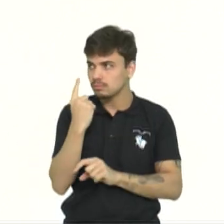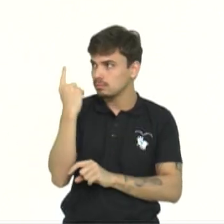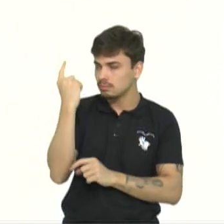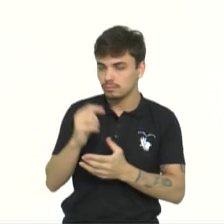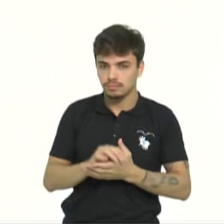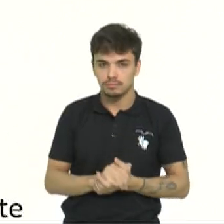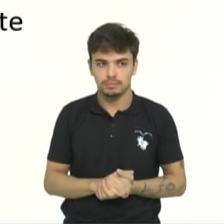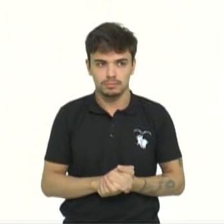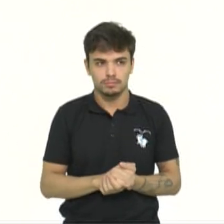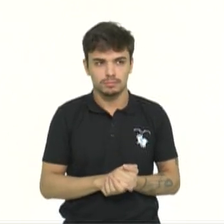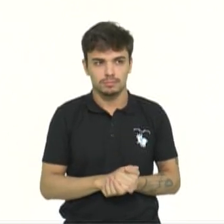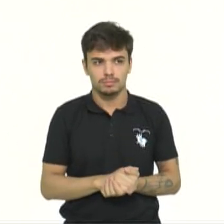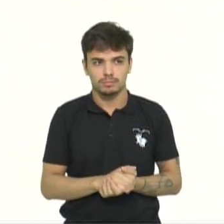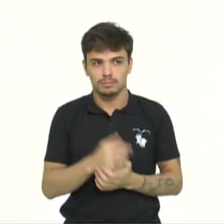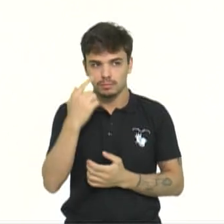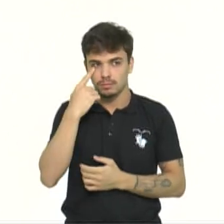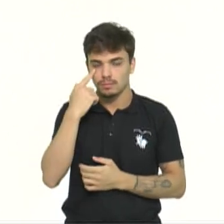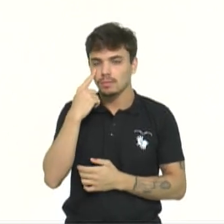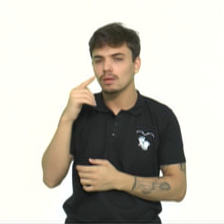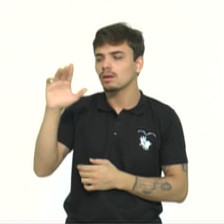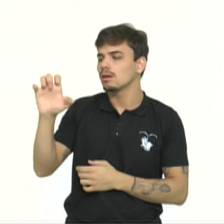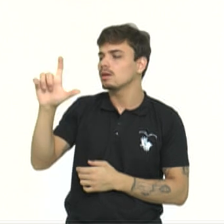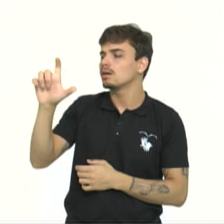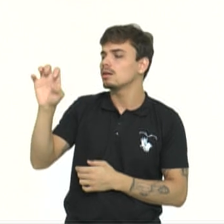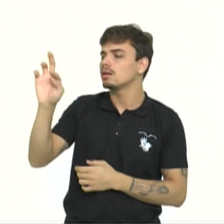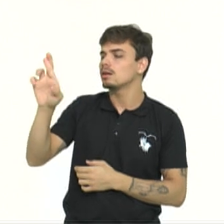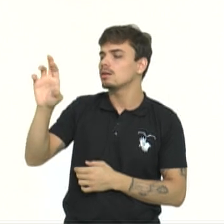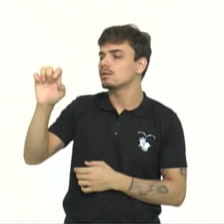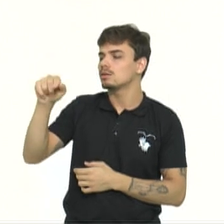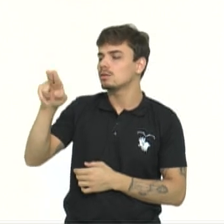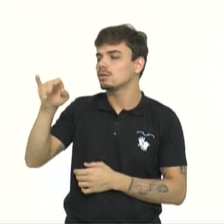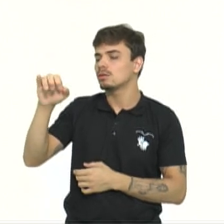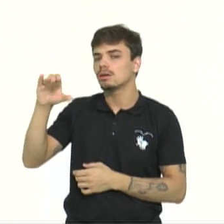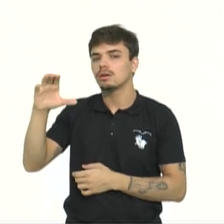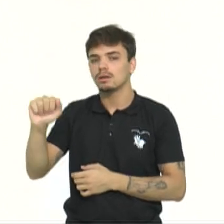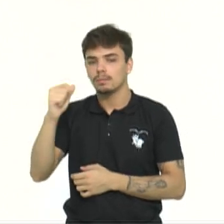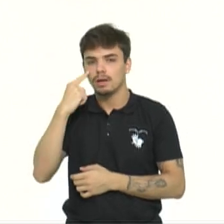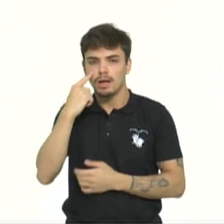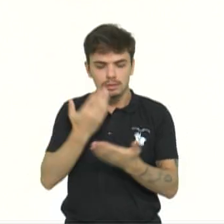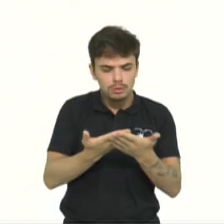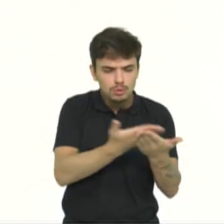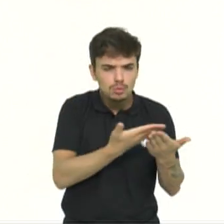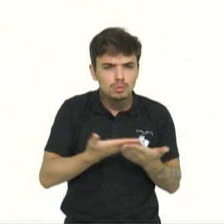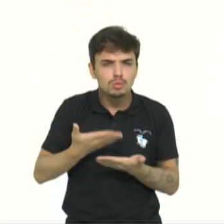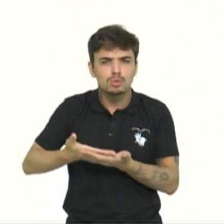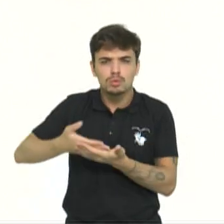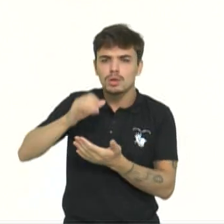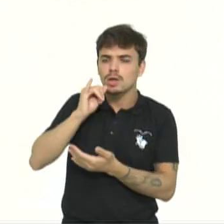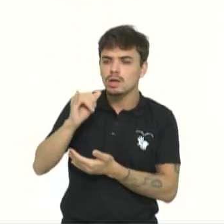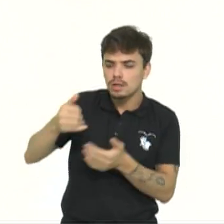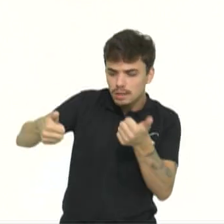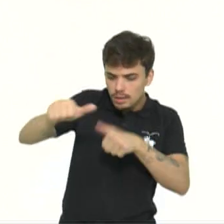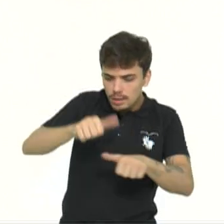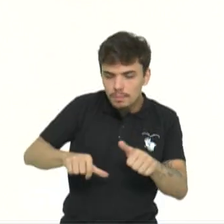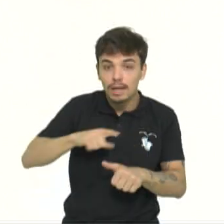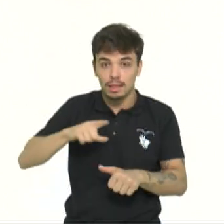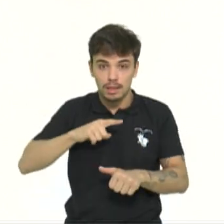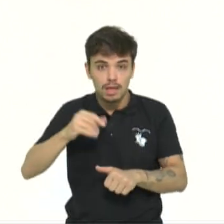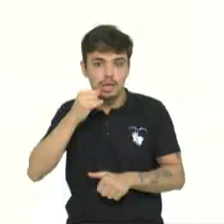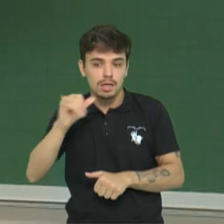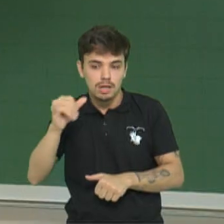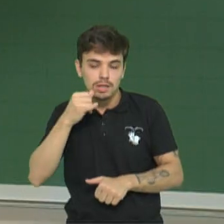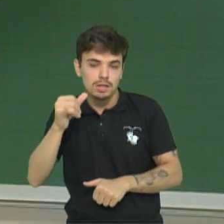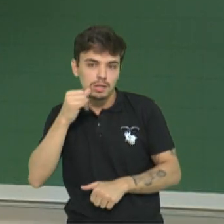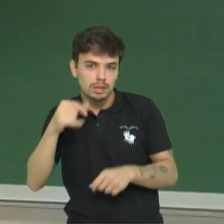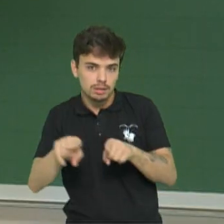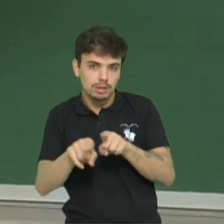lá? Então, eletroquímica é o estudo das reações químicas que produzem corrente elétrica ou são produzidas